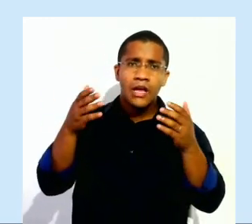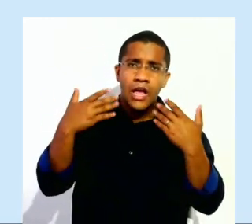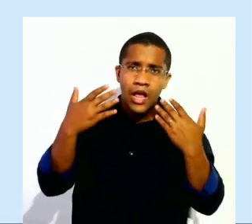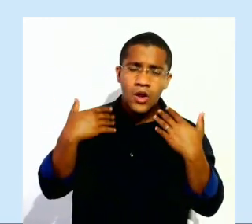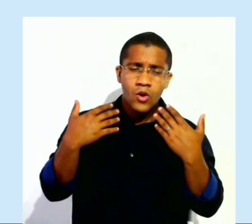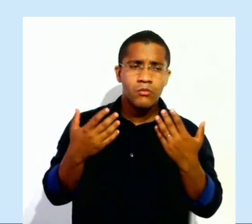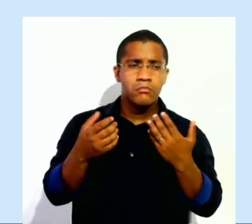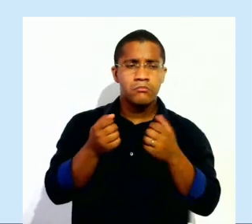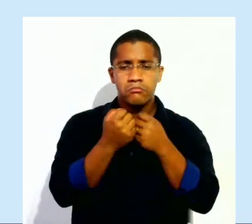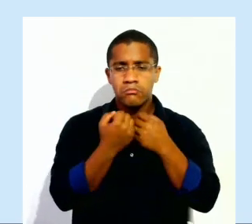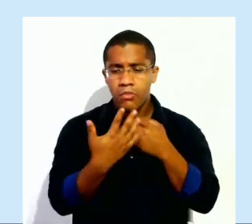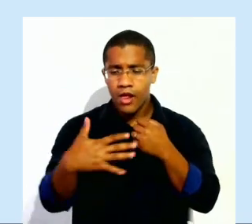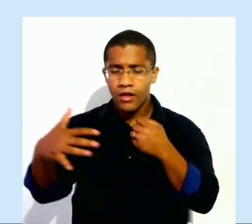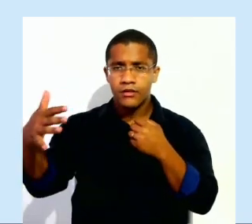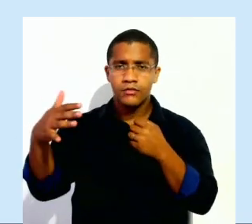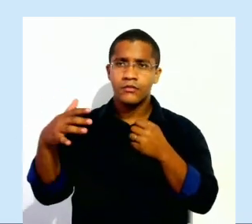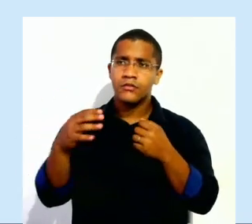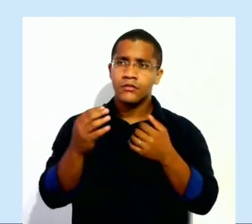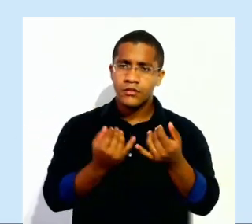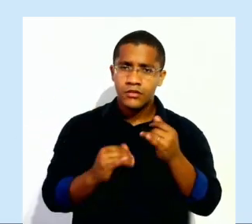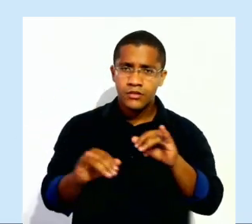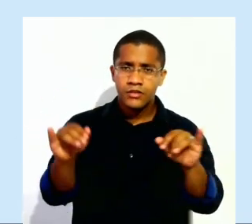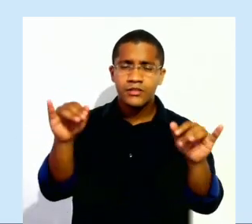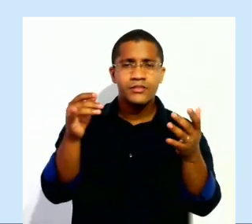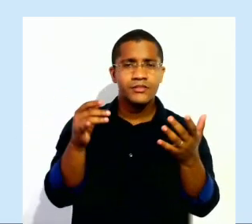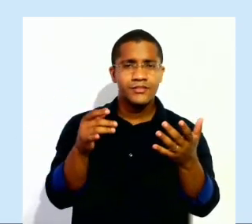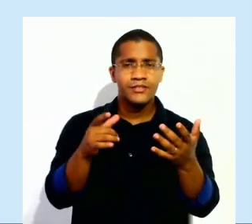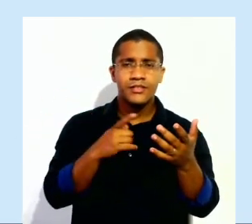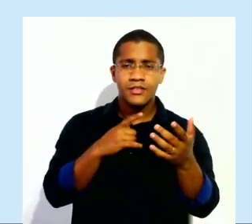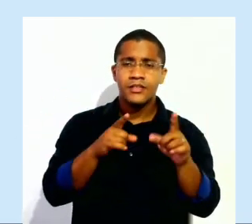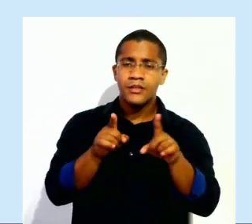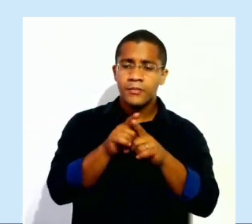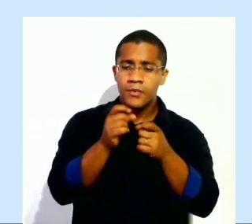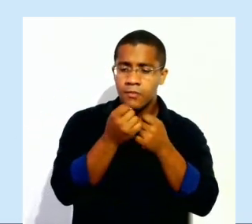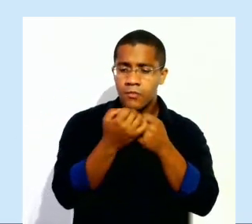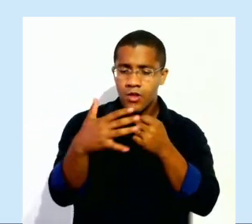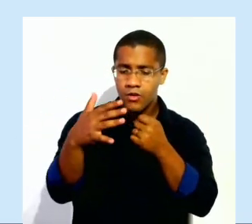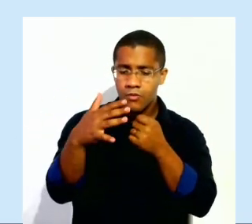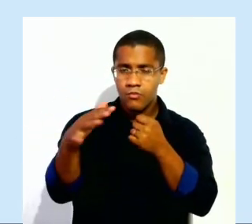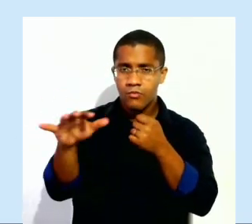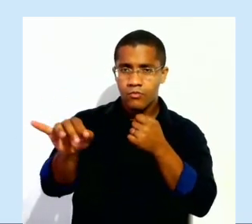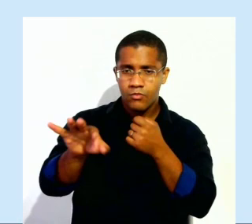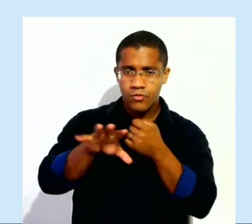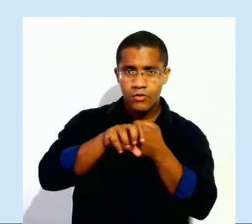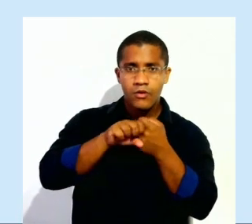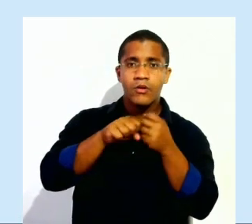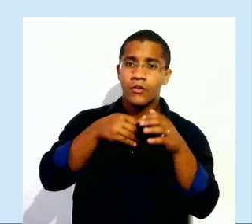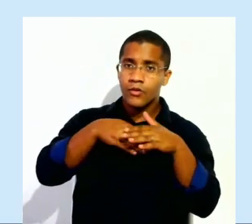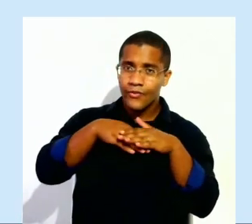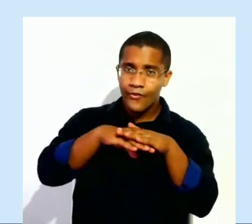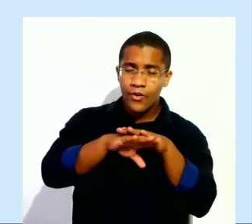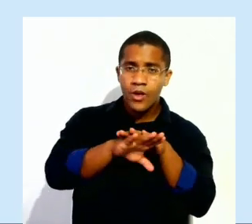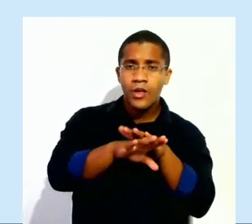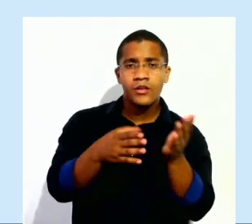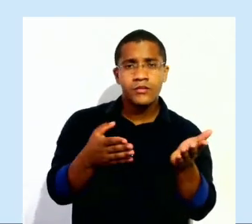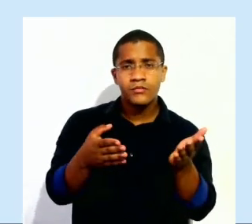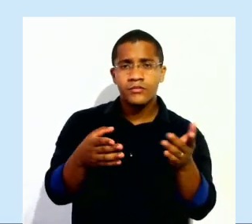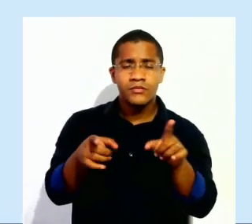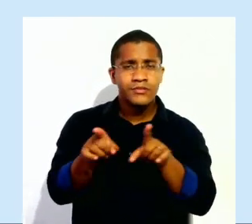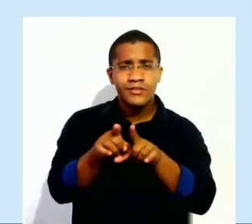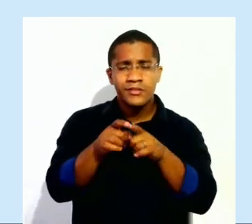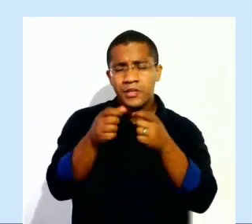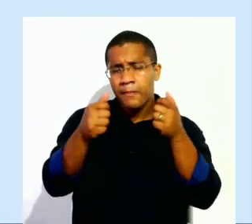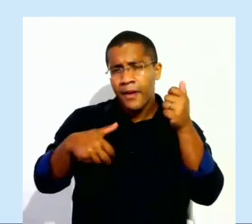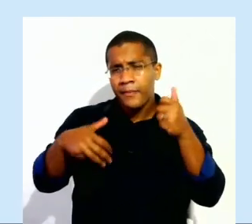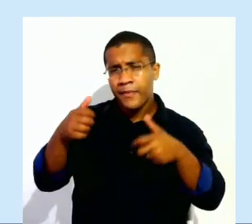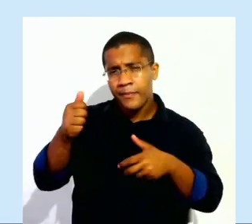calor, da propagação, da energia, dos condutores, dos isolamentos térmicos